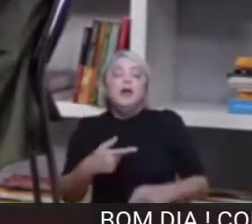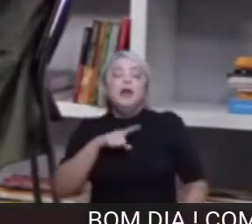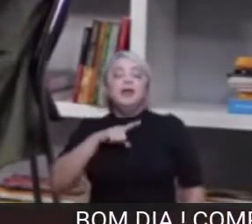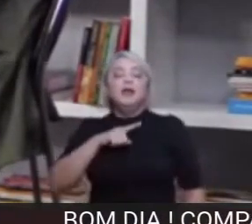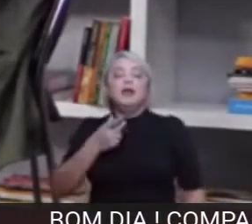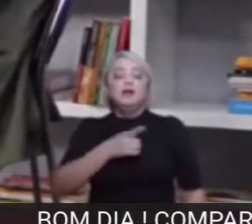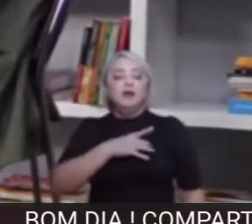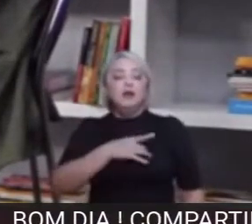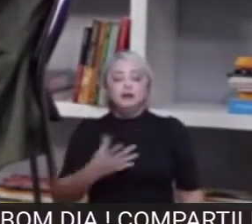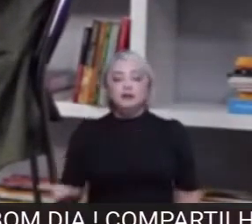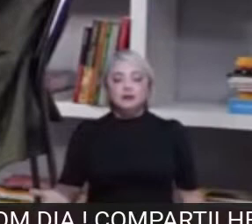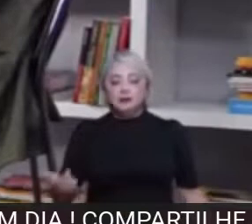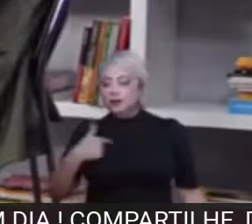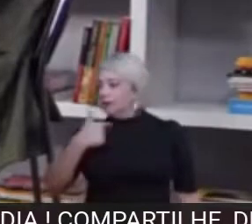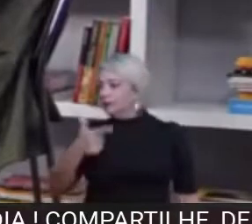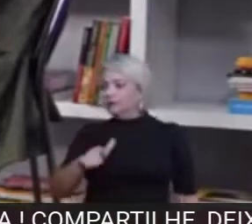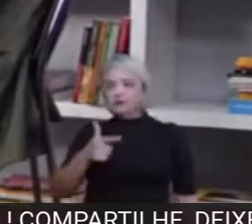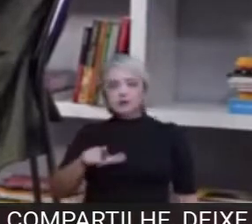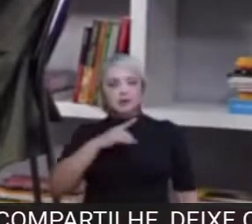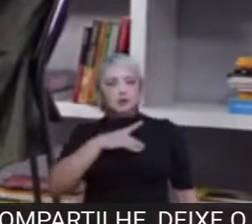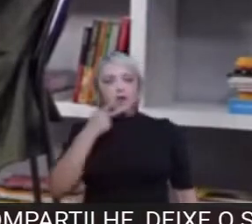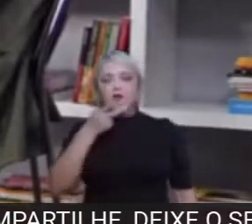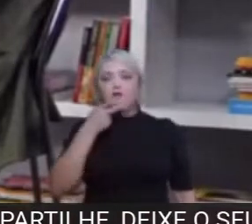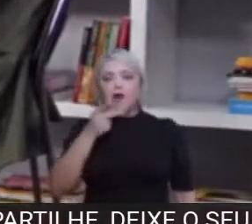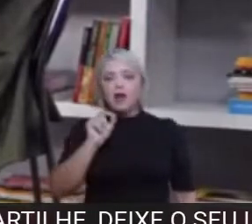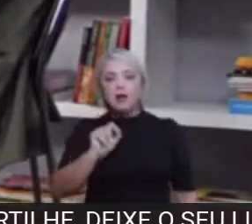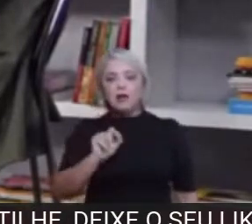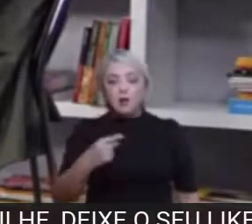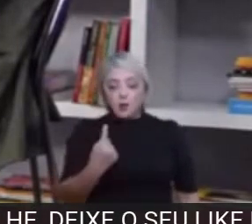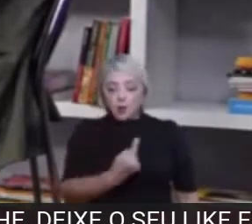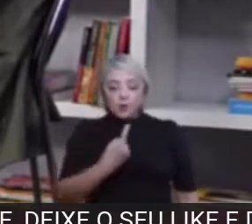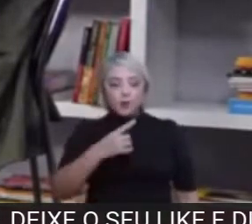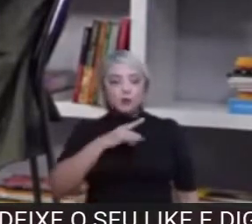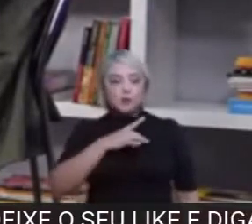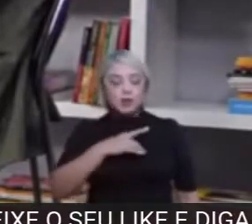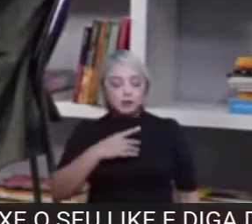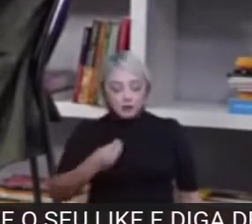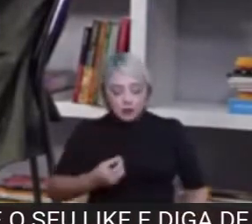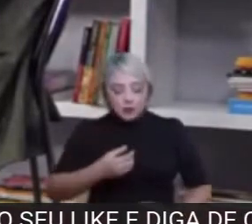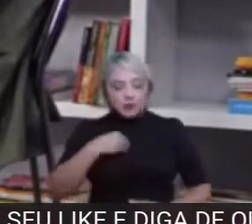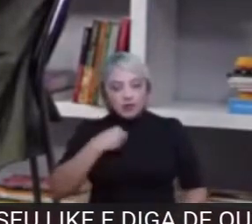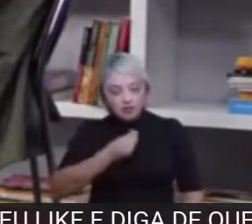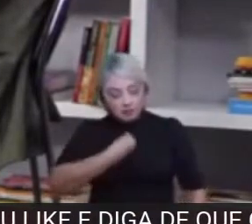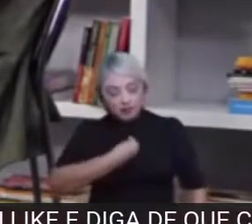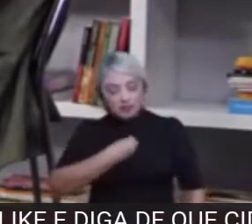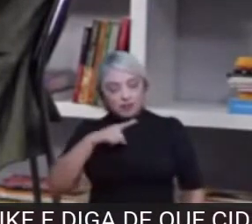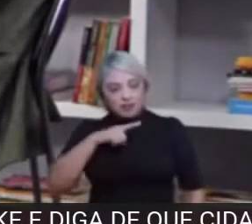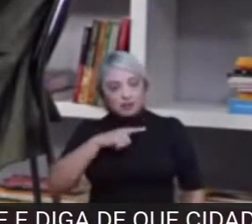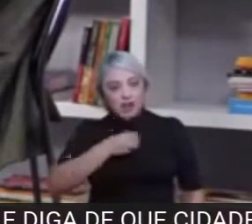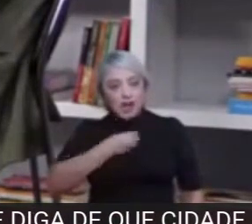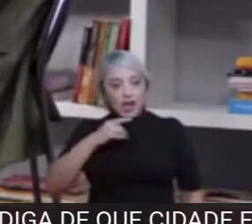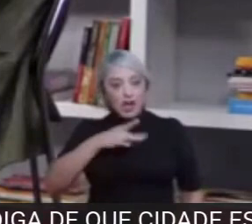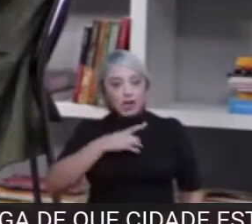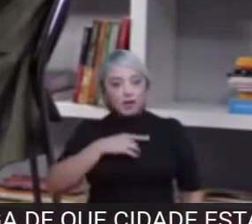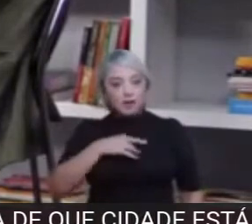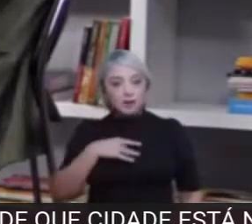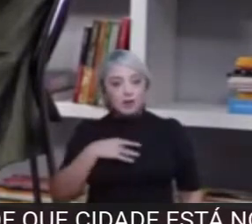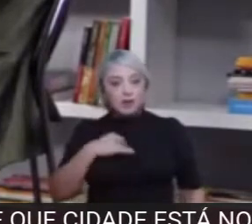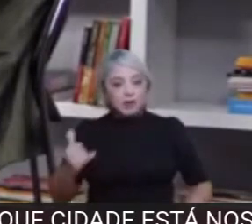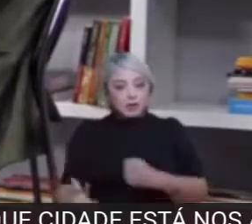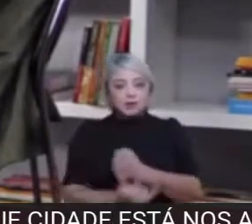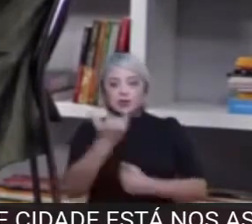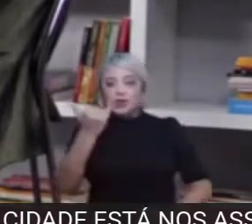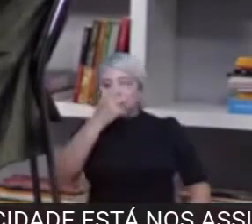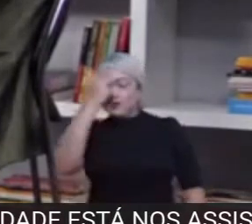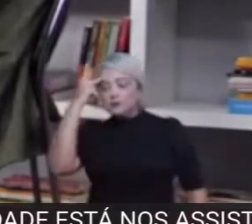caro. Eu digo para você o seguinte, o único medo que eu carrego na vida é o medo de trair as pessoas que gostam de mim. Eu